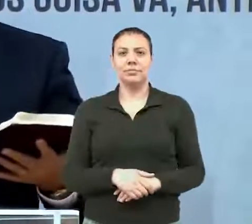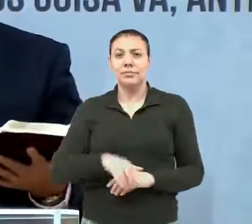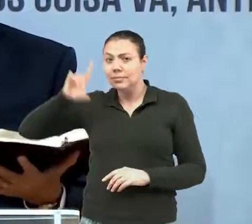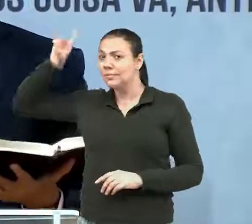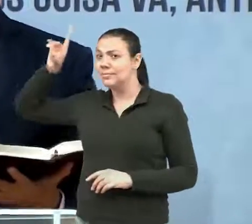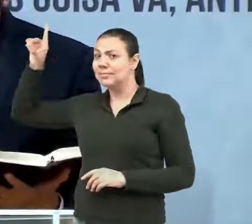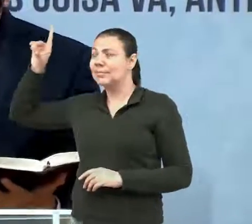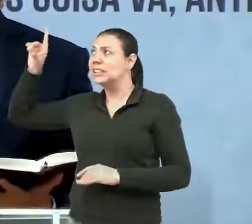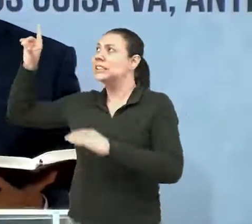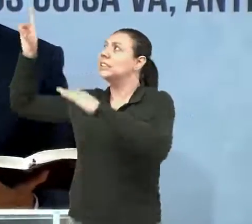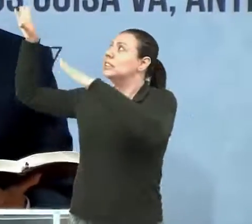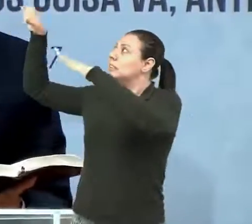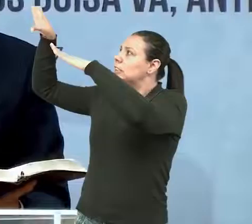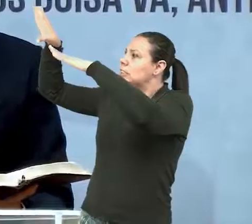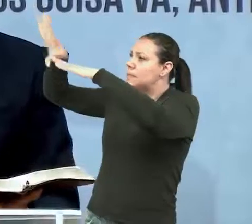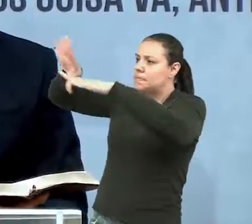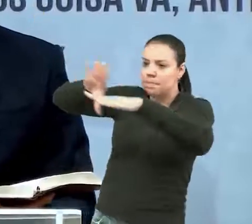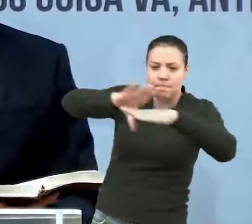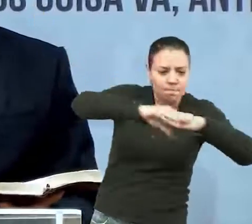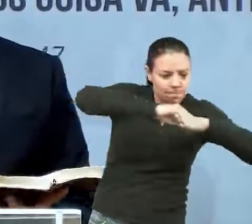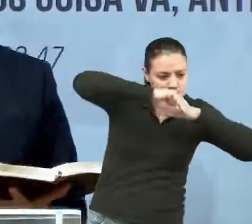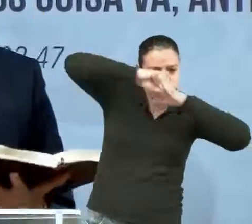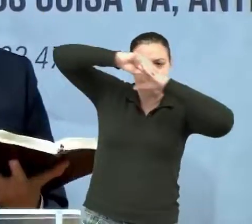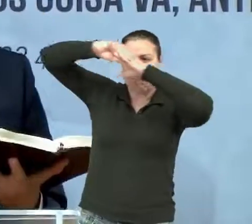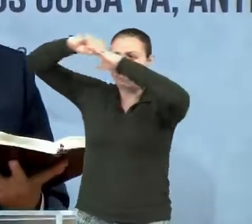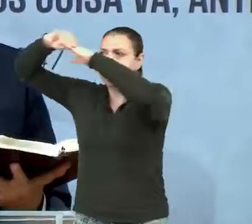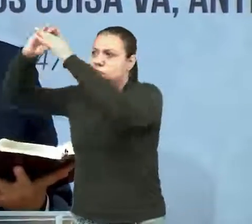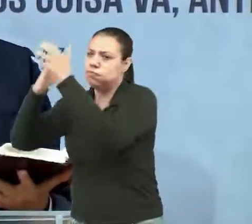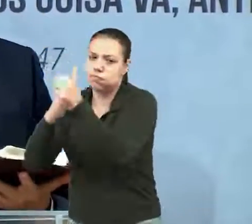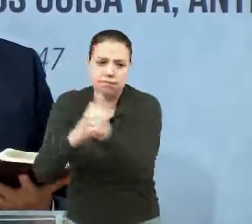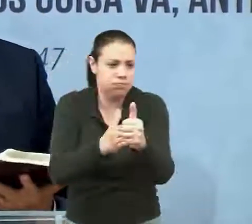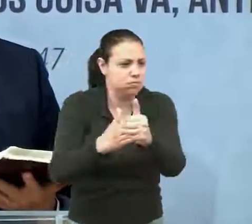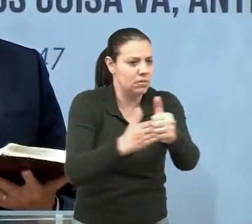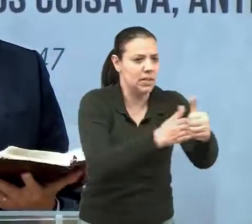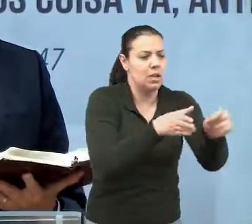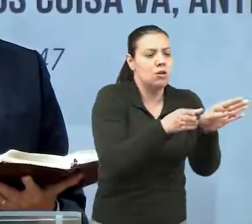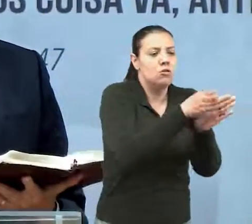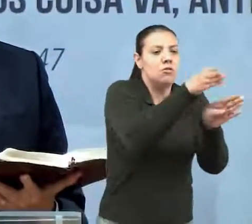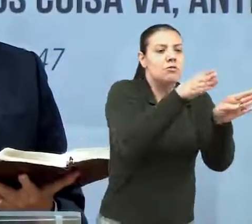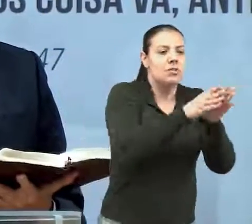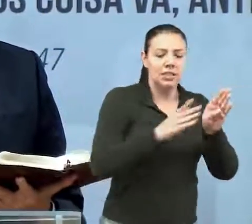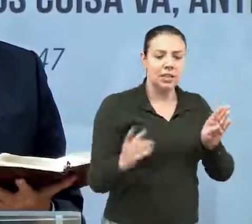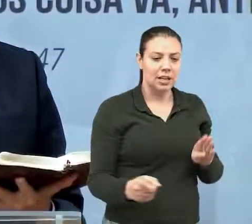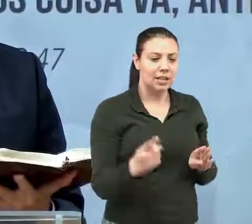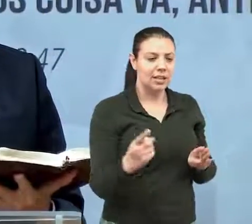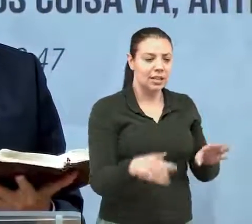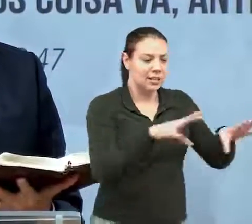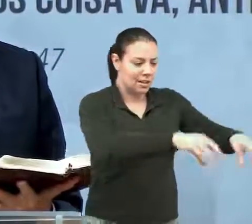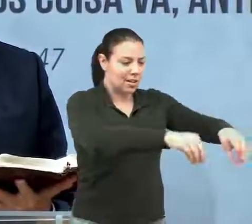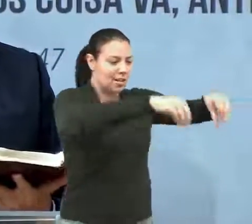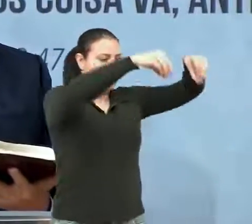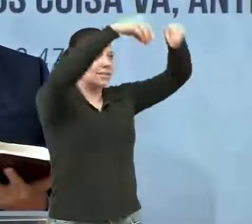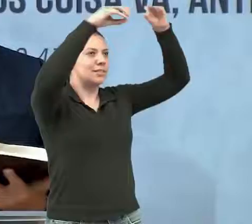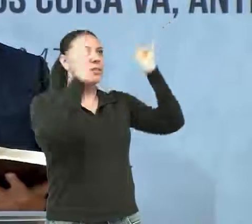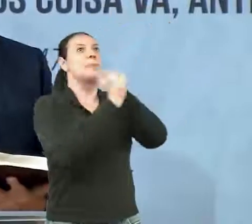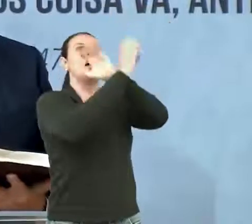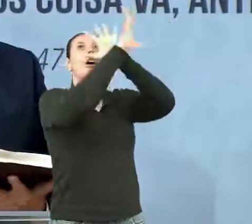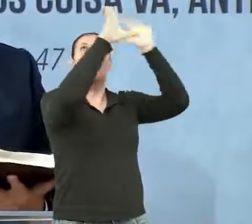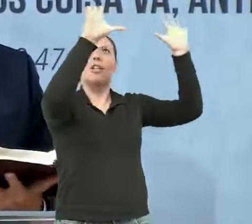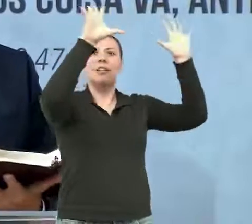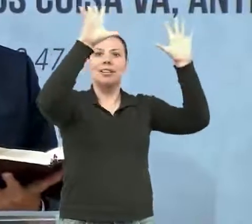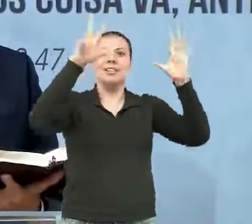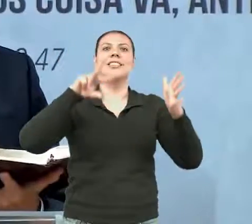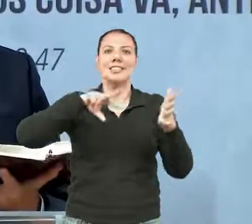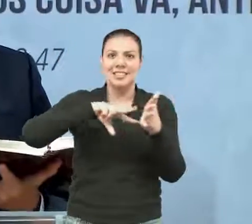Deus que nos toma pela sua mão direita, que nos guia com o seu conselho eterno e depois nos recebe na glória, é